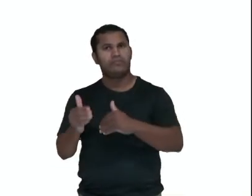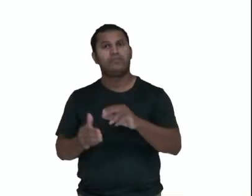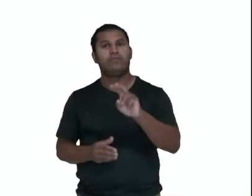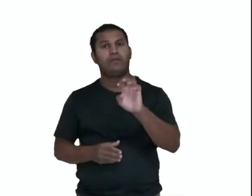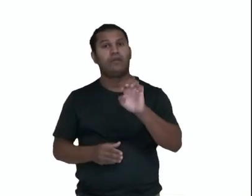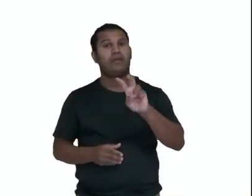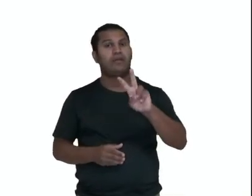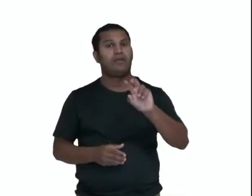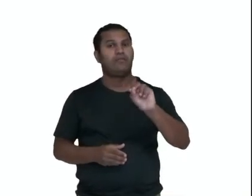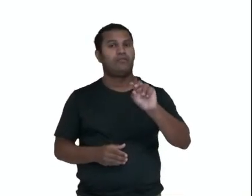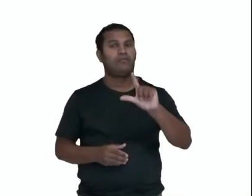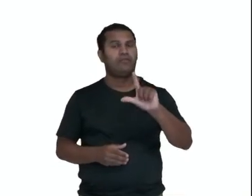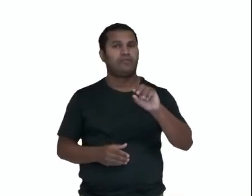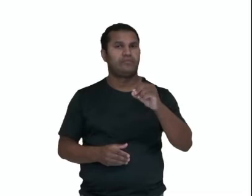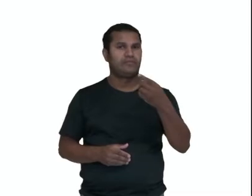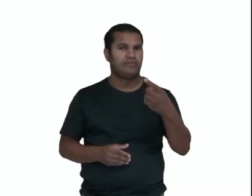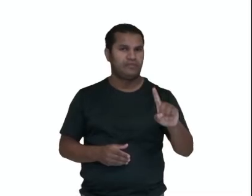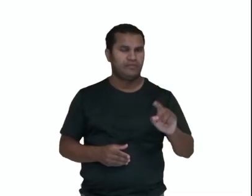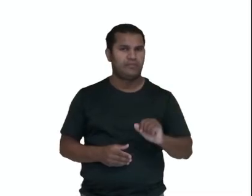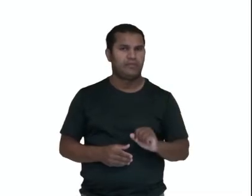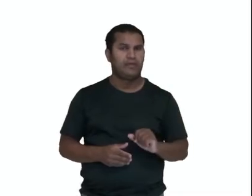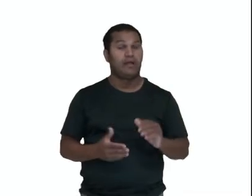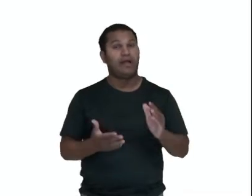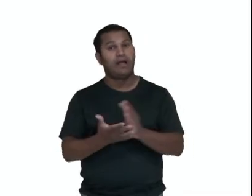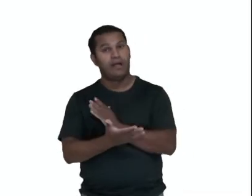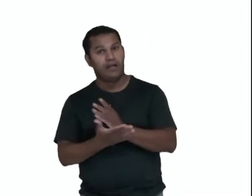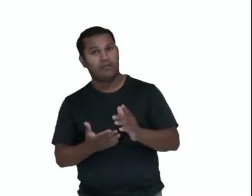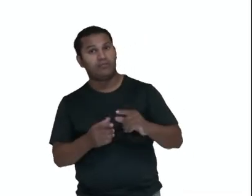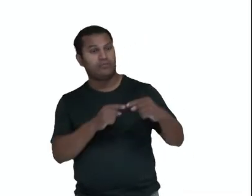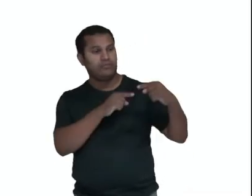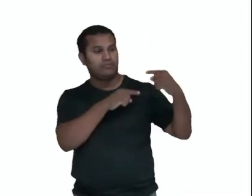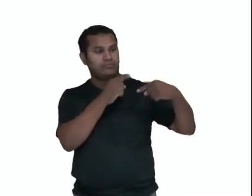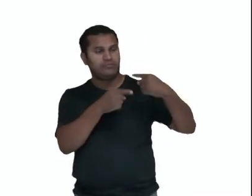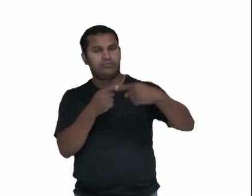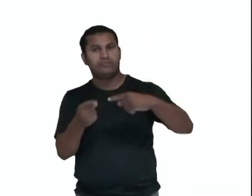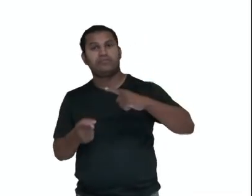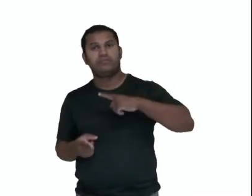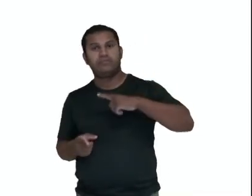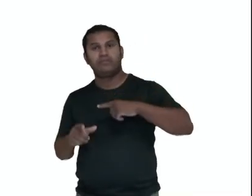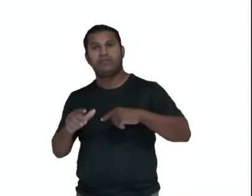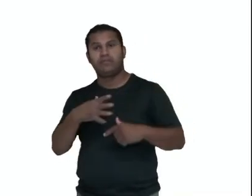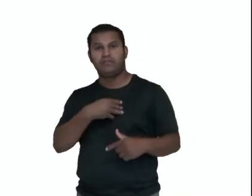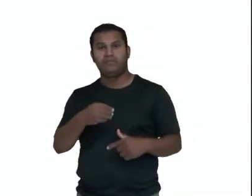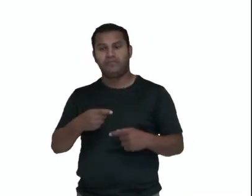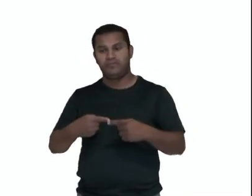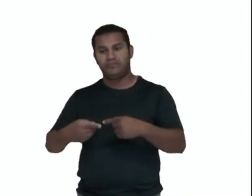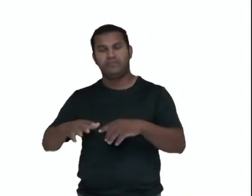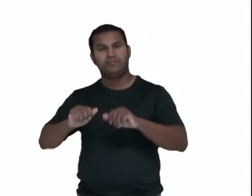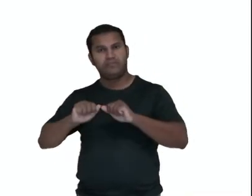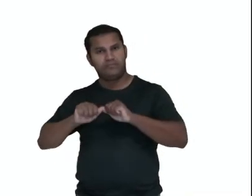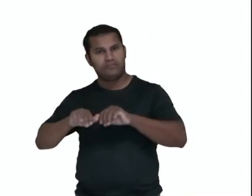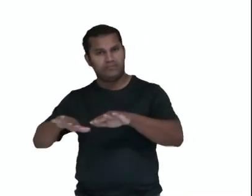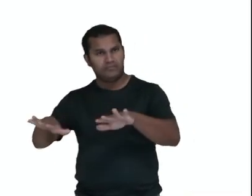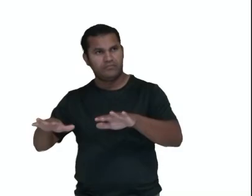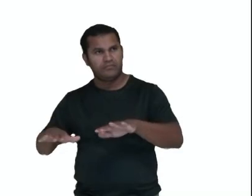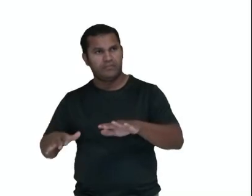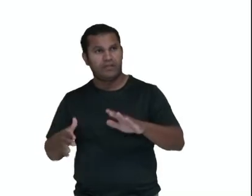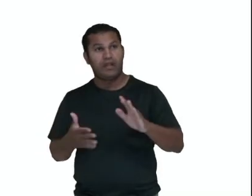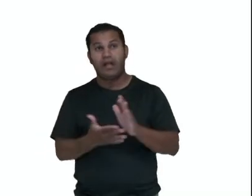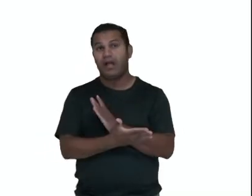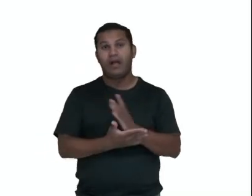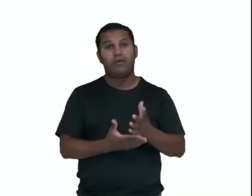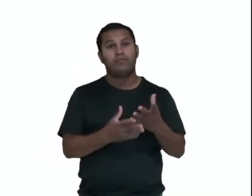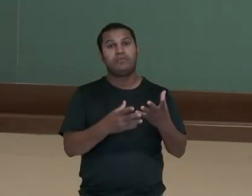são passadas para os descendentes, né, através das mutações. Outras são eliminadas da população por meio de um